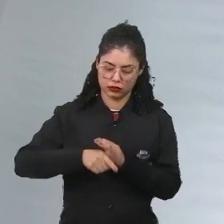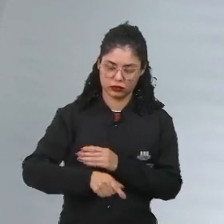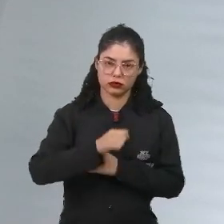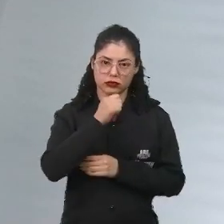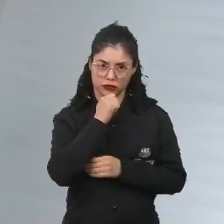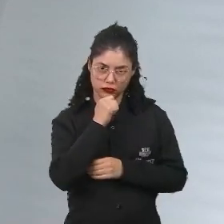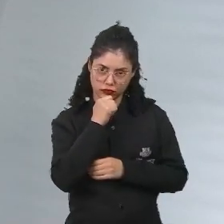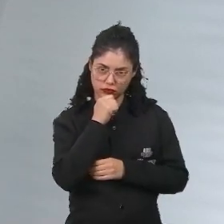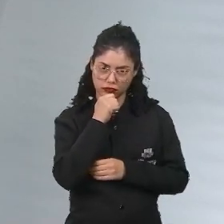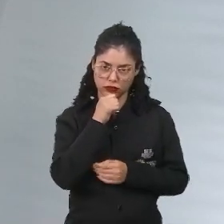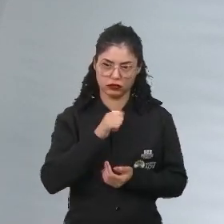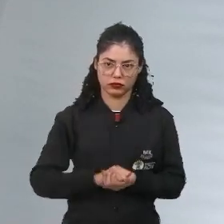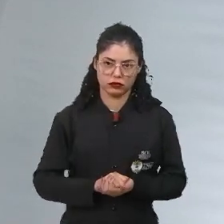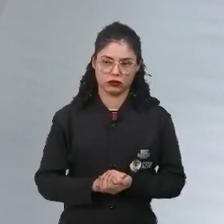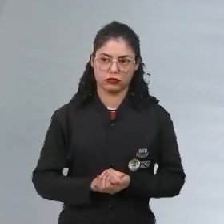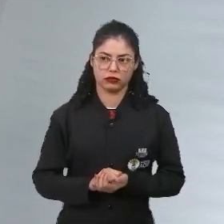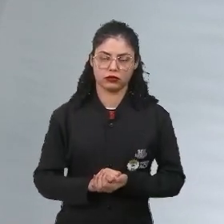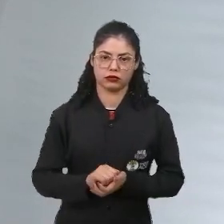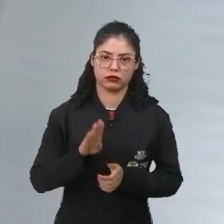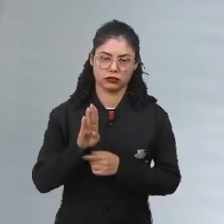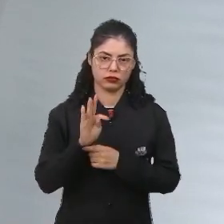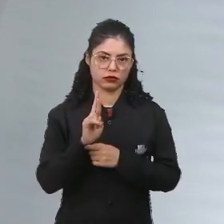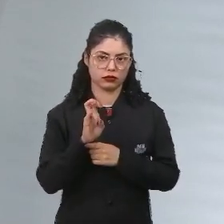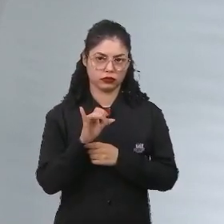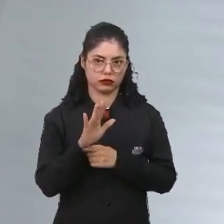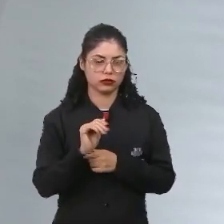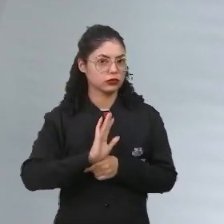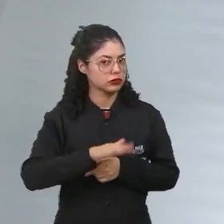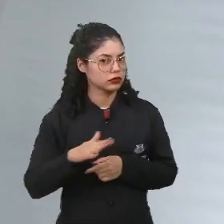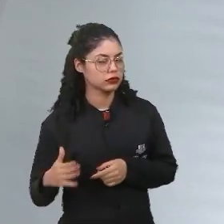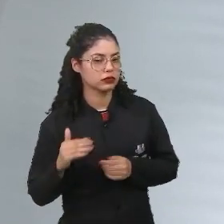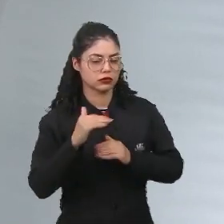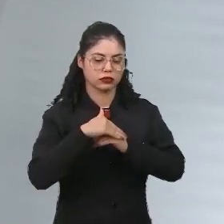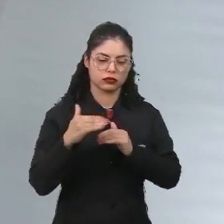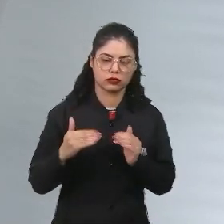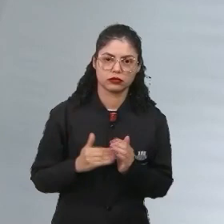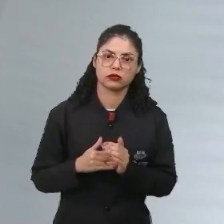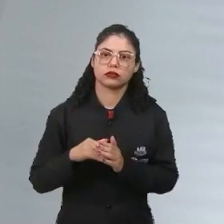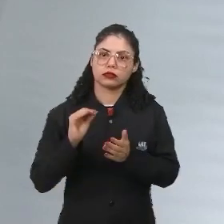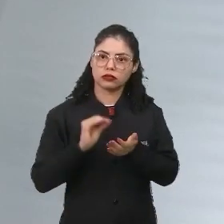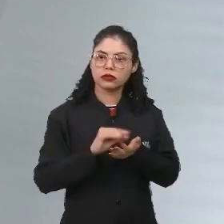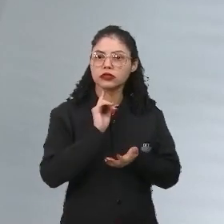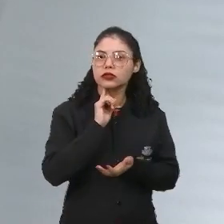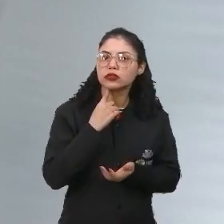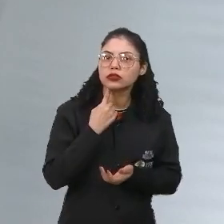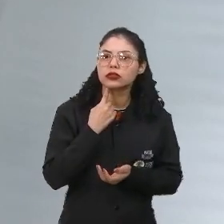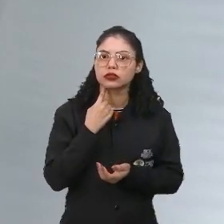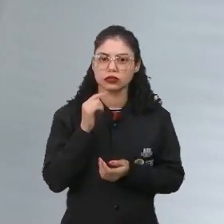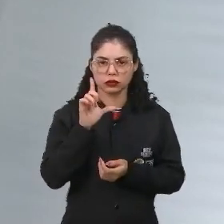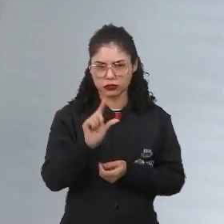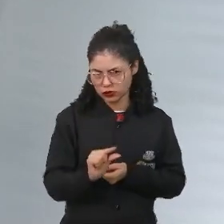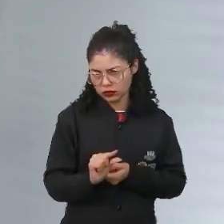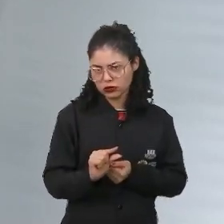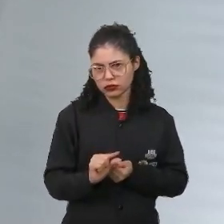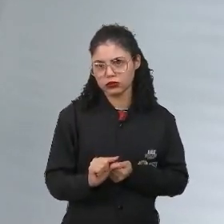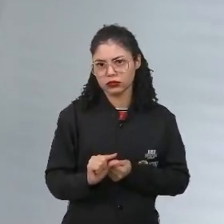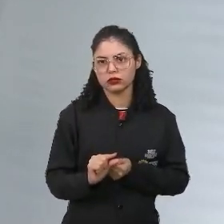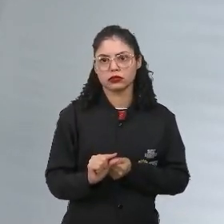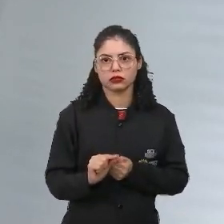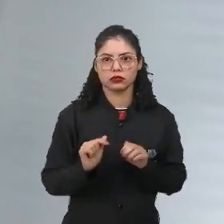no meiozinho da bateia. Enquanto toda a impureza, que tem uma densidade bem